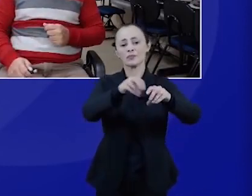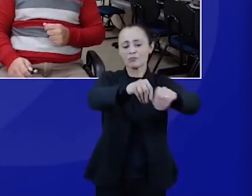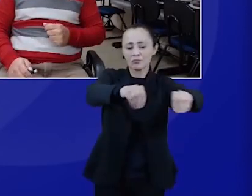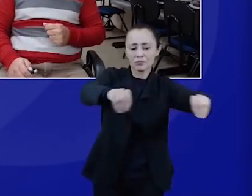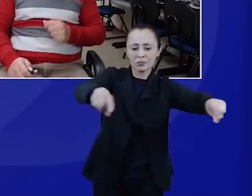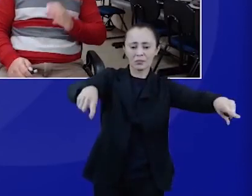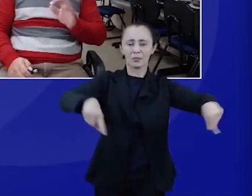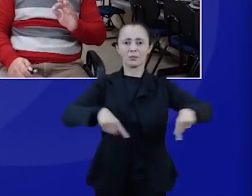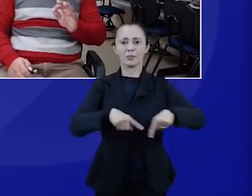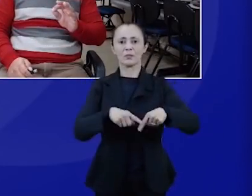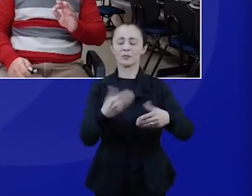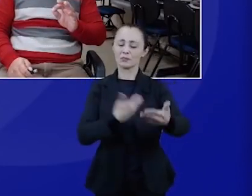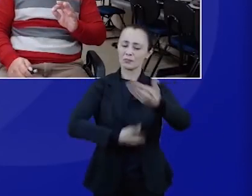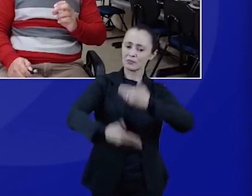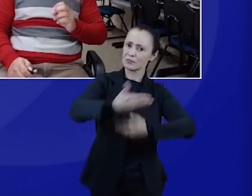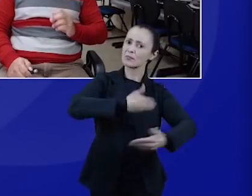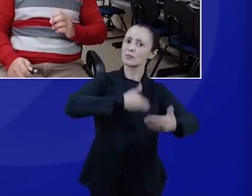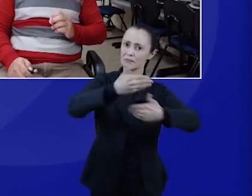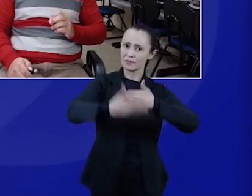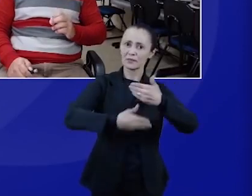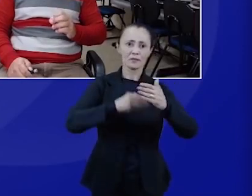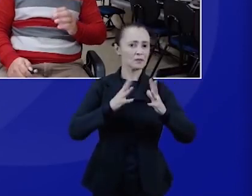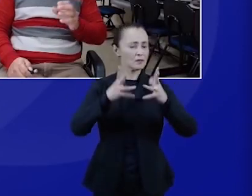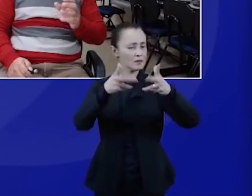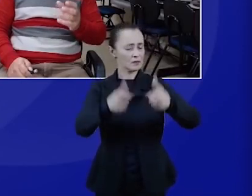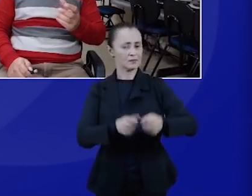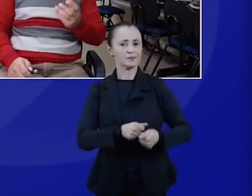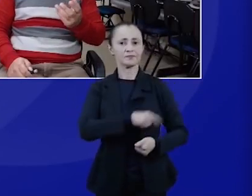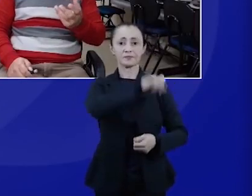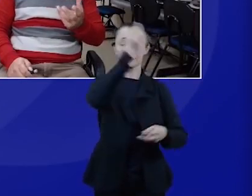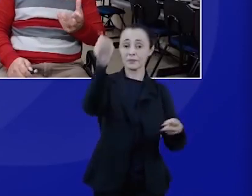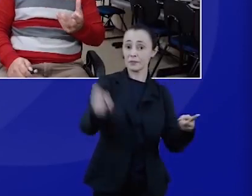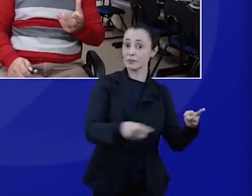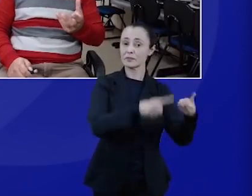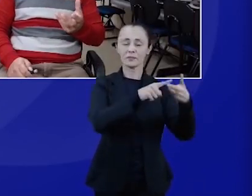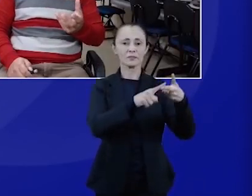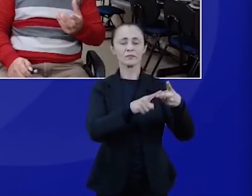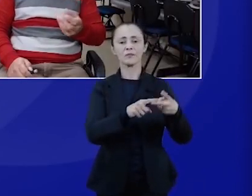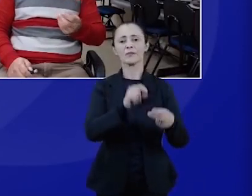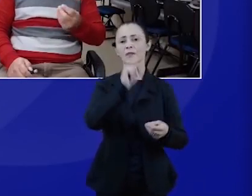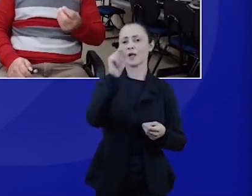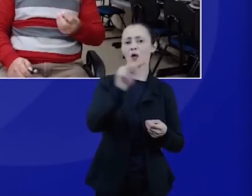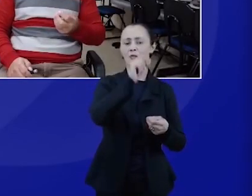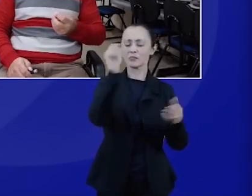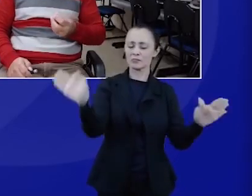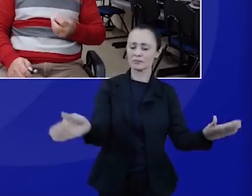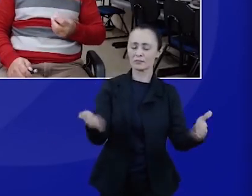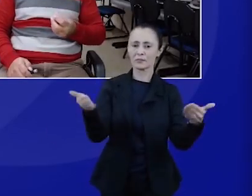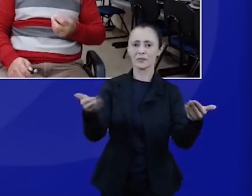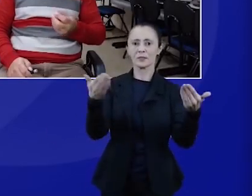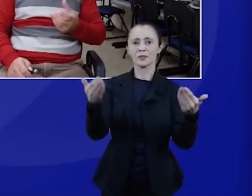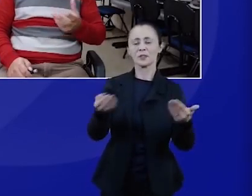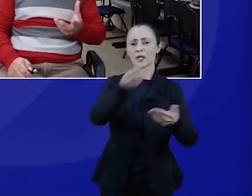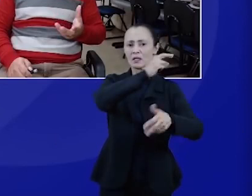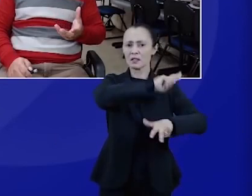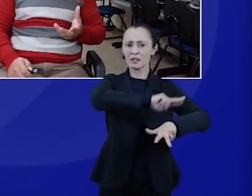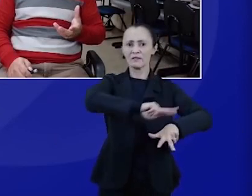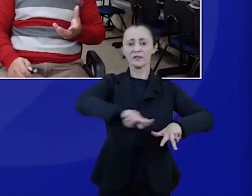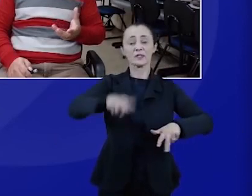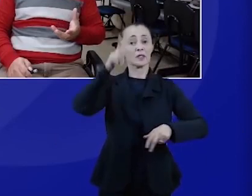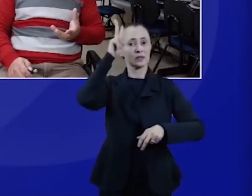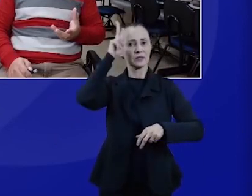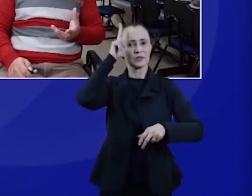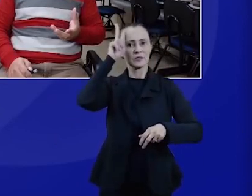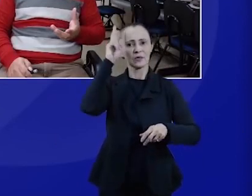solidárias. Interessante, né? O segundo ponto é promover aspectos para a diversidade e história